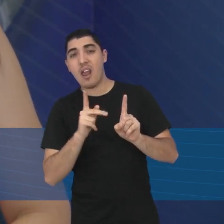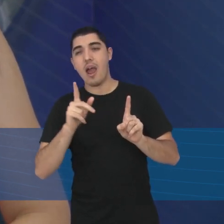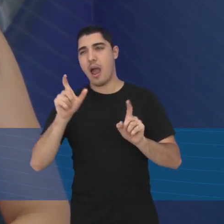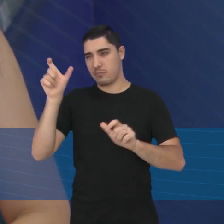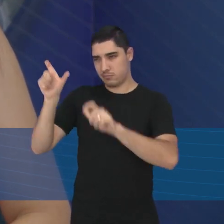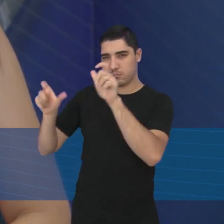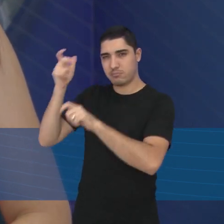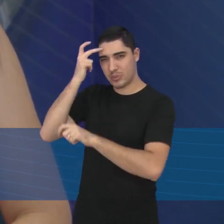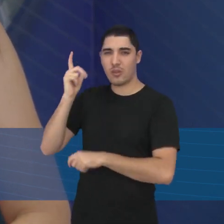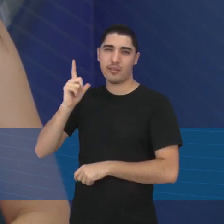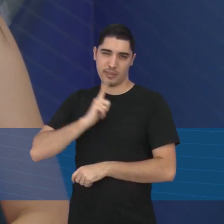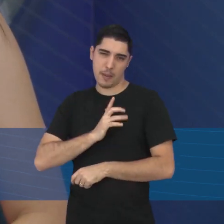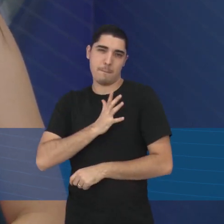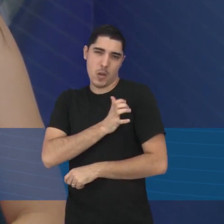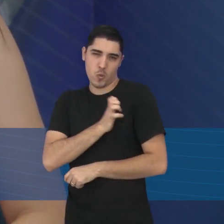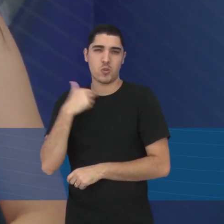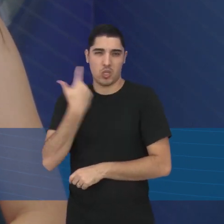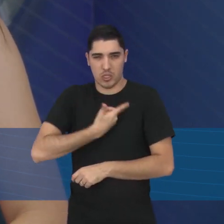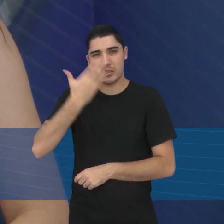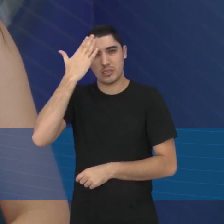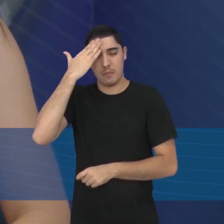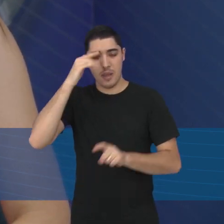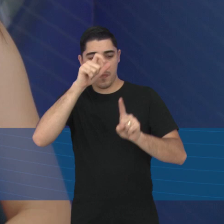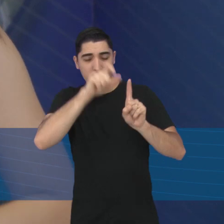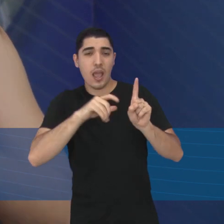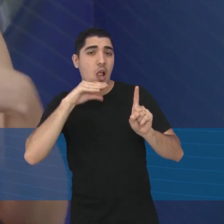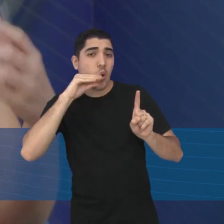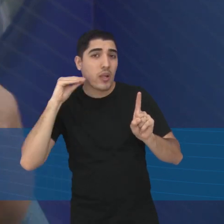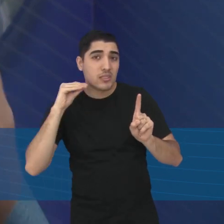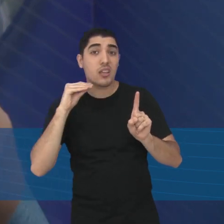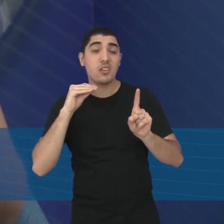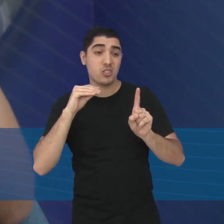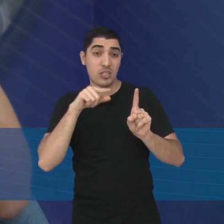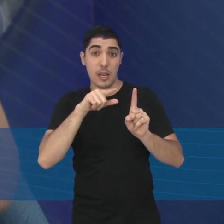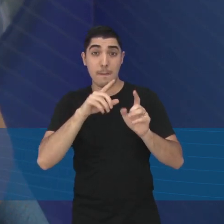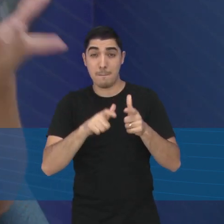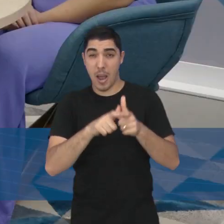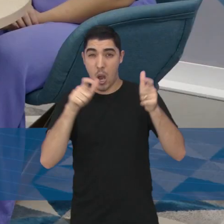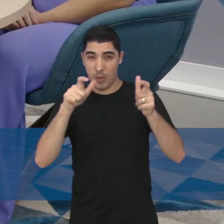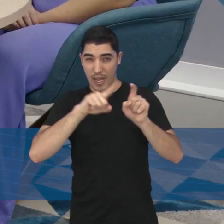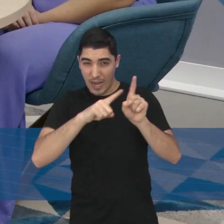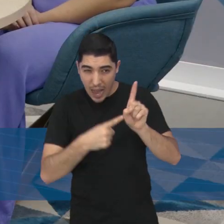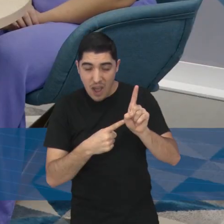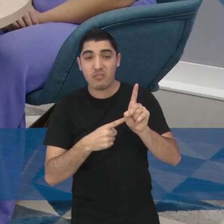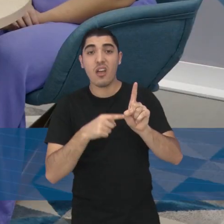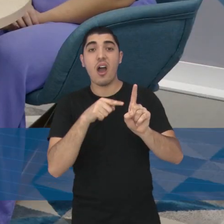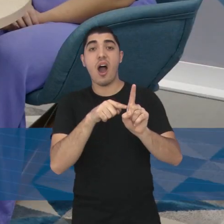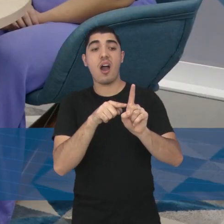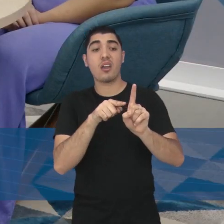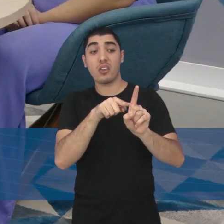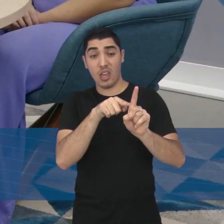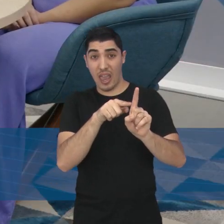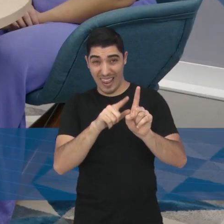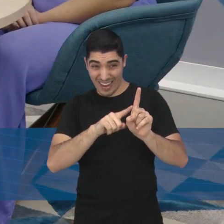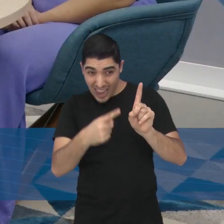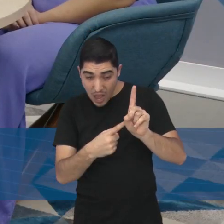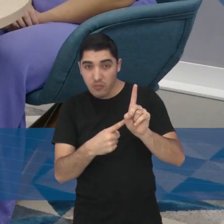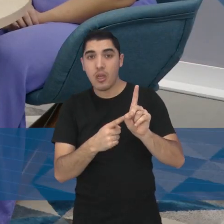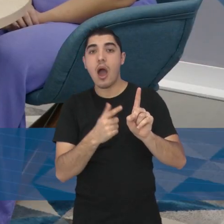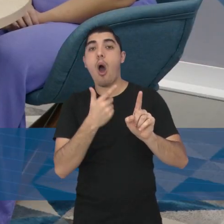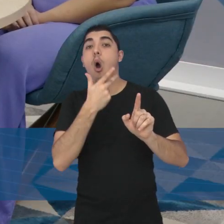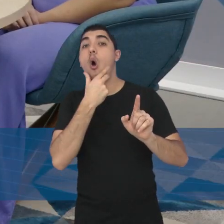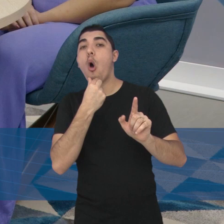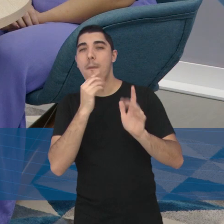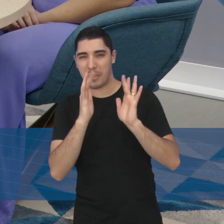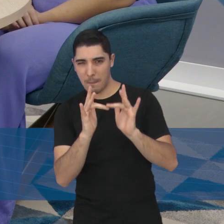esse preconceito, muitas adolescentes que engravidam não têm o pai, né? Muitas vezes o pai nem assume, tem esse preconceito da